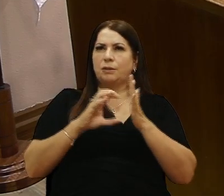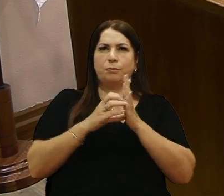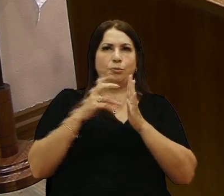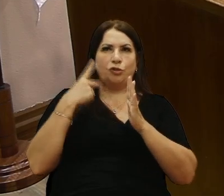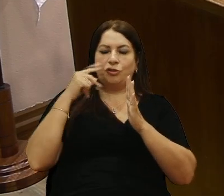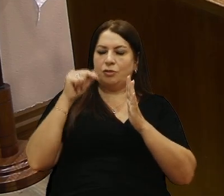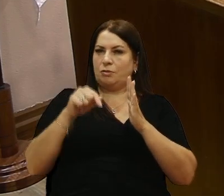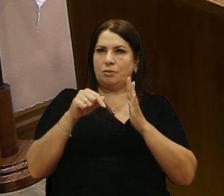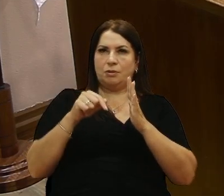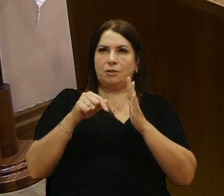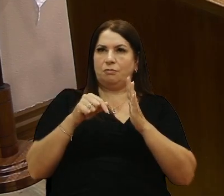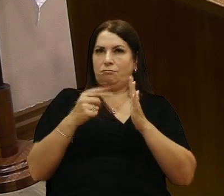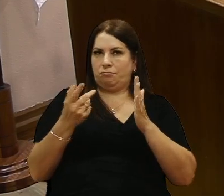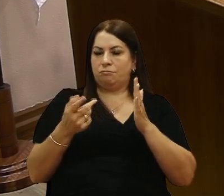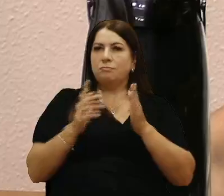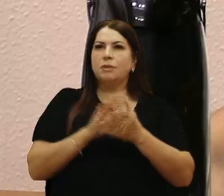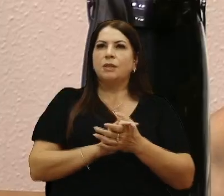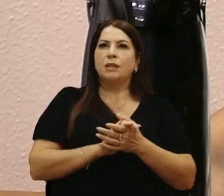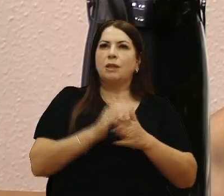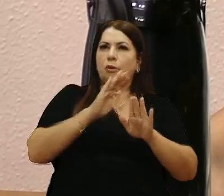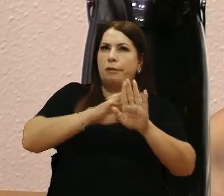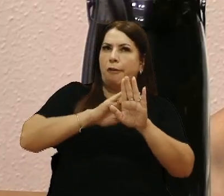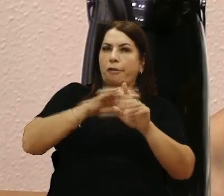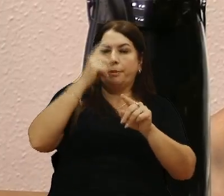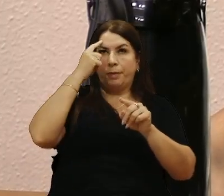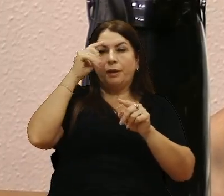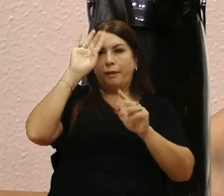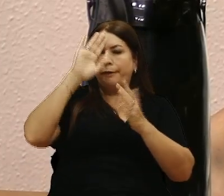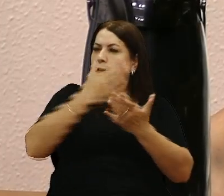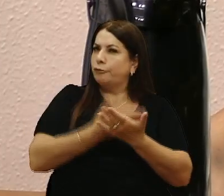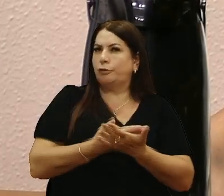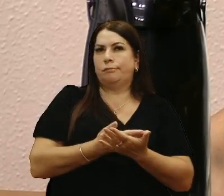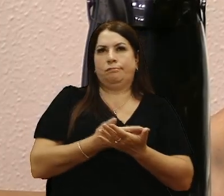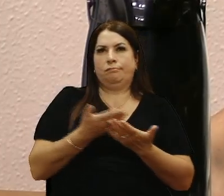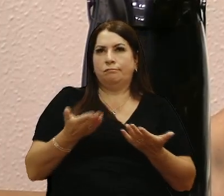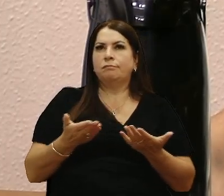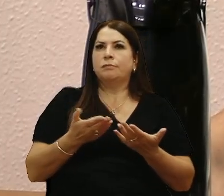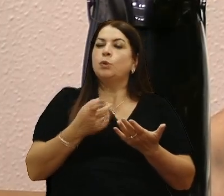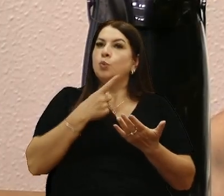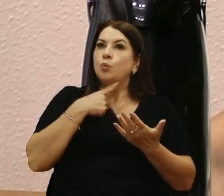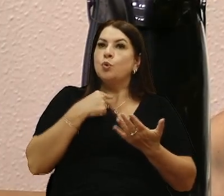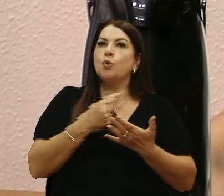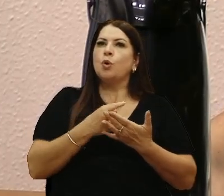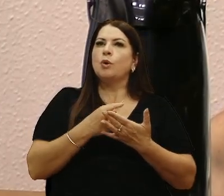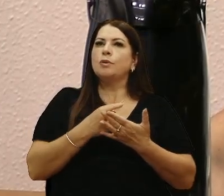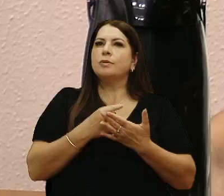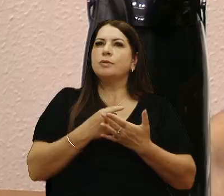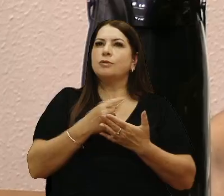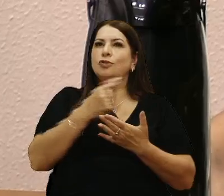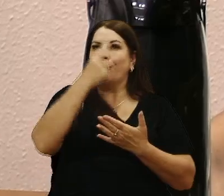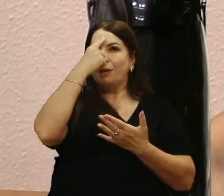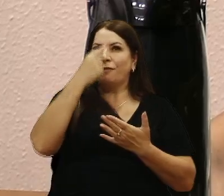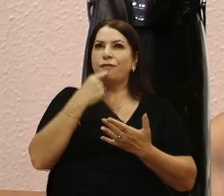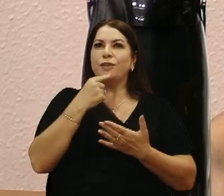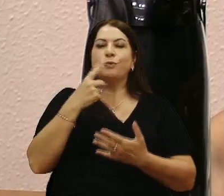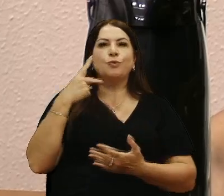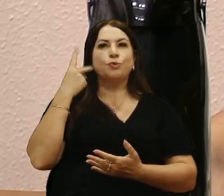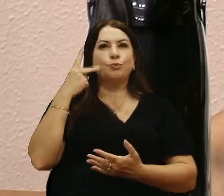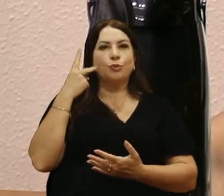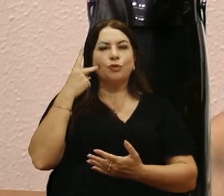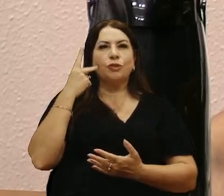partidárias ou ideológicas, eu sempre acredito e gosto de perfis de